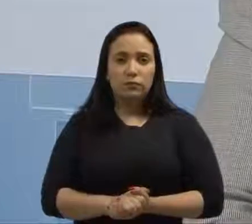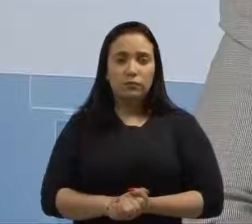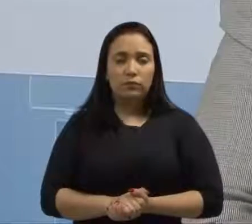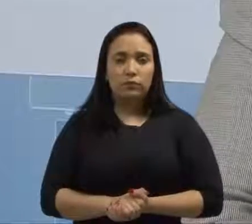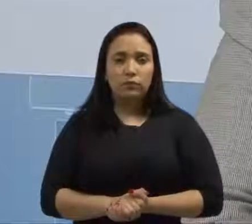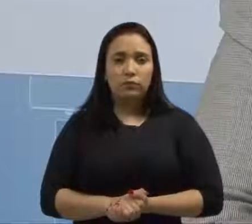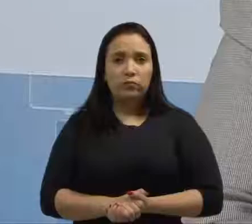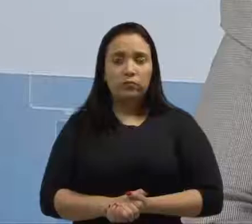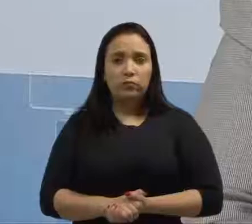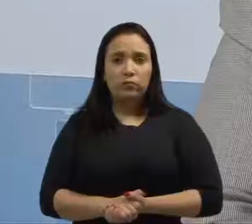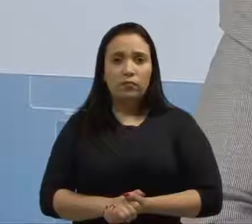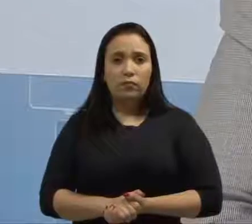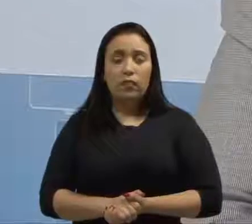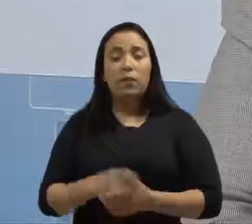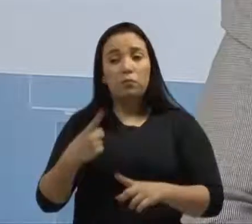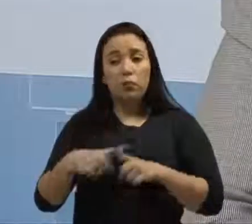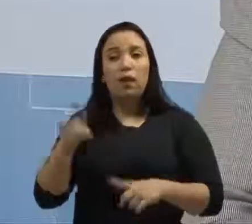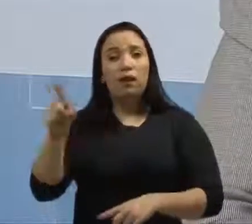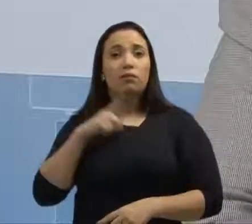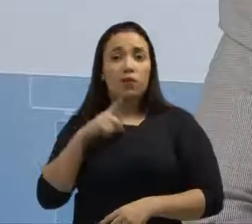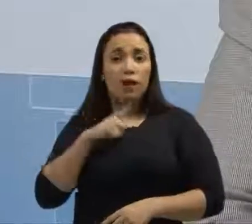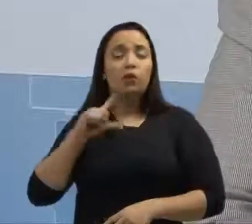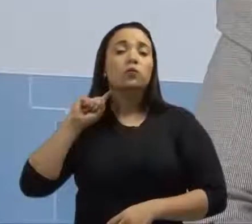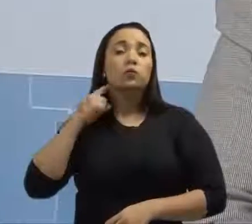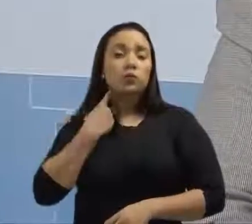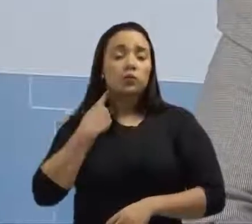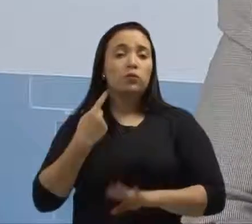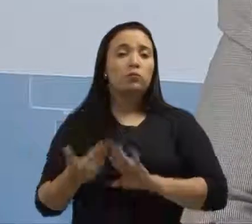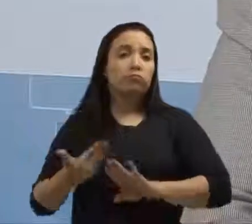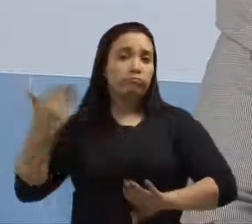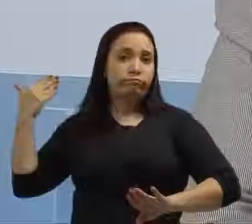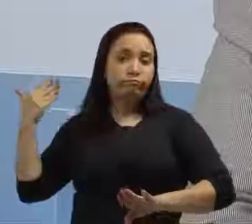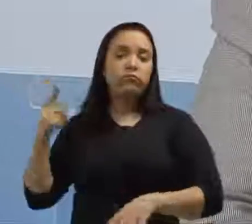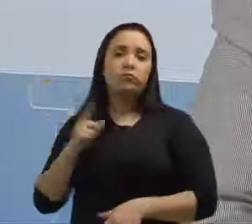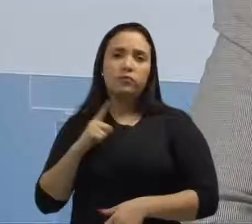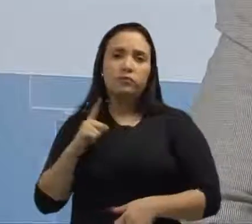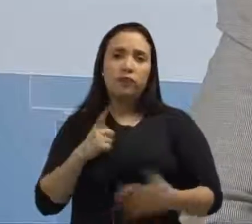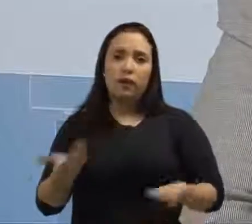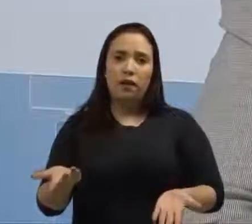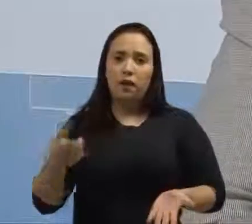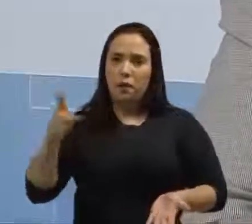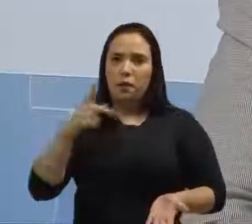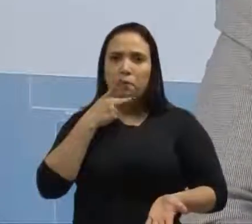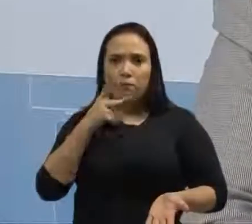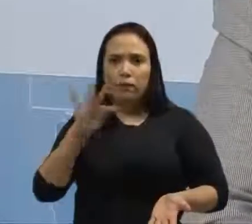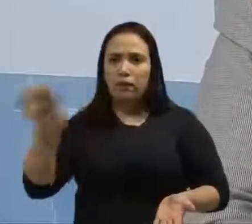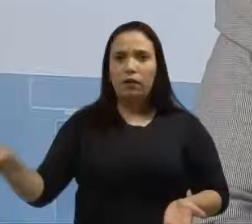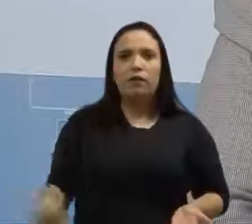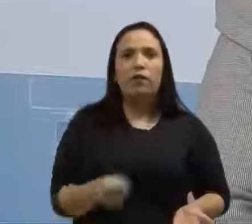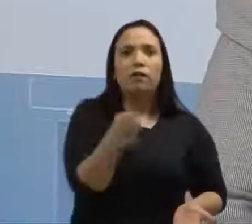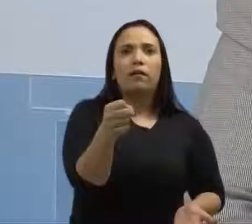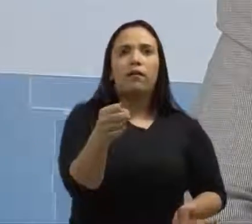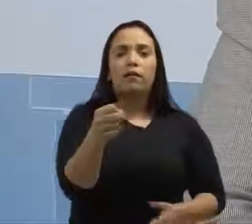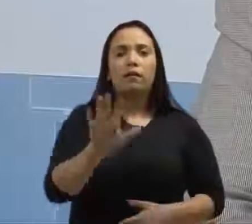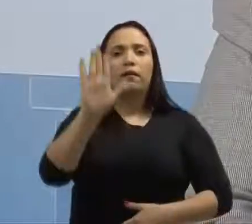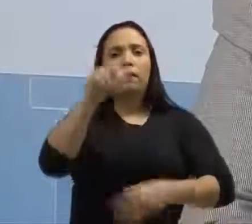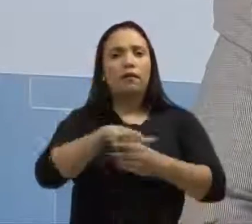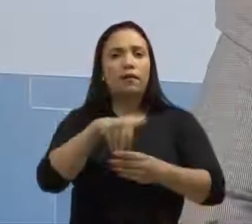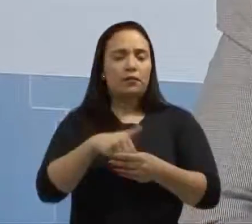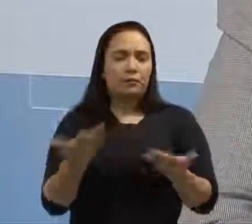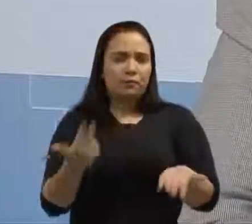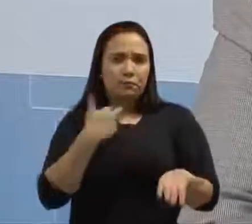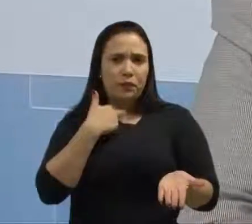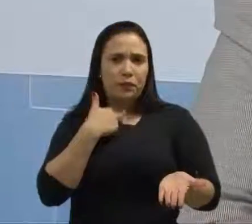ele era um capucho de algodão com gasolina, meu irmão. Você lança um capucho de algodão com gasolina e não quer que ele